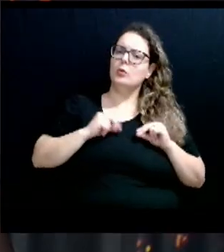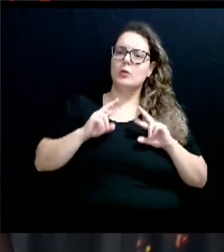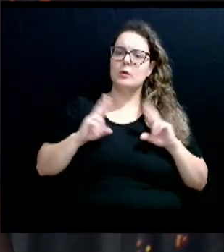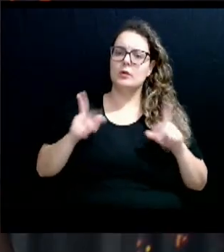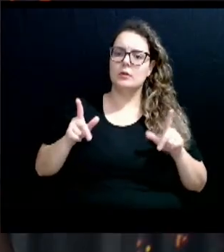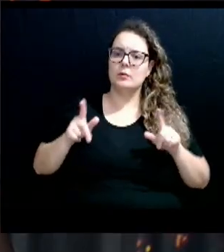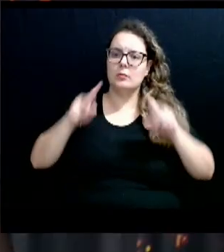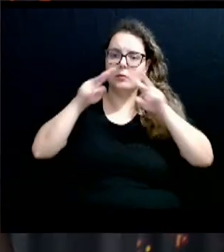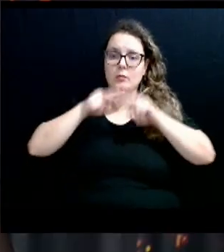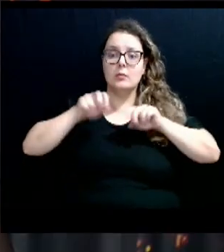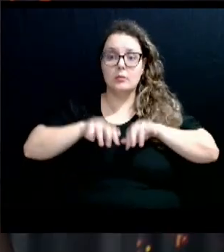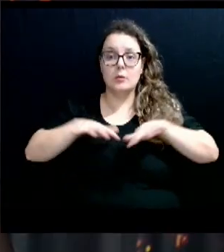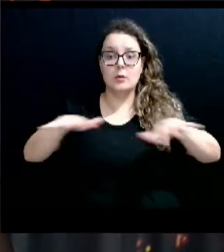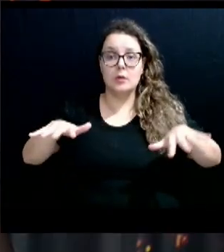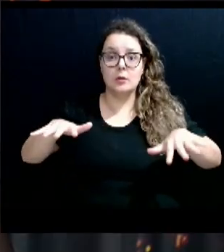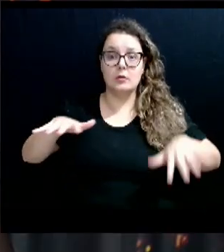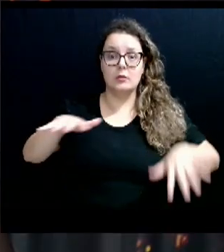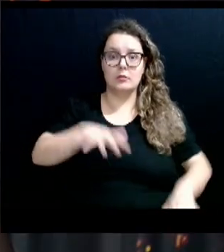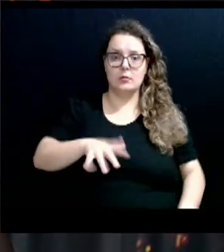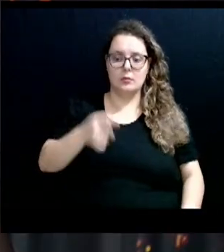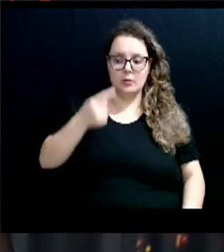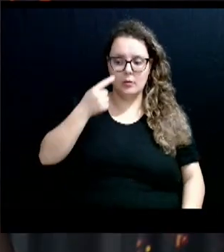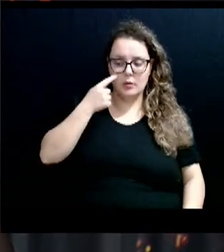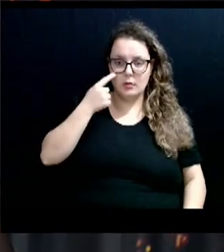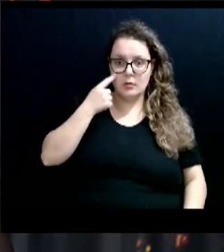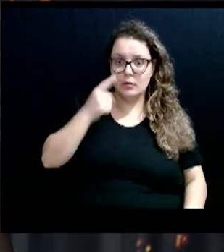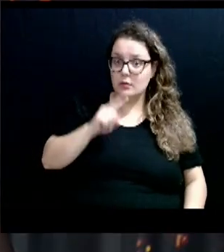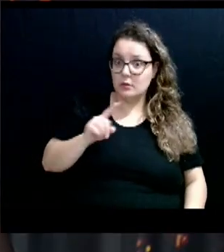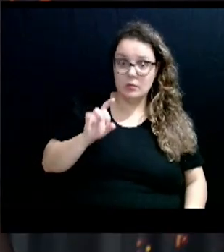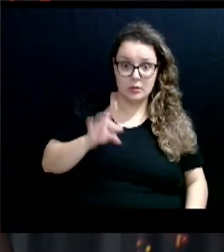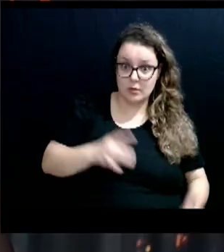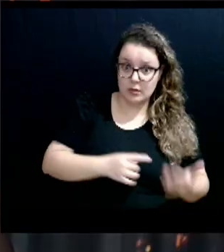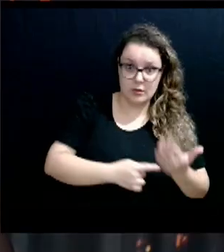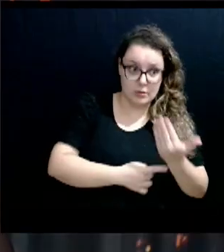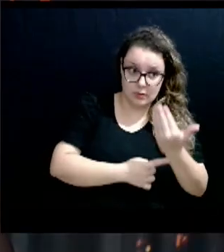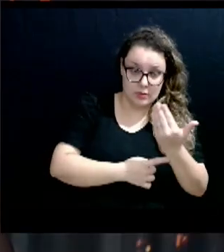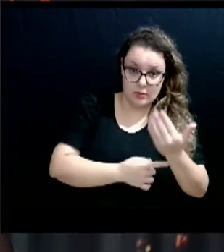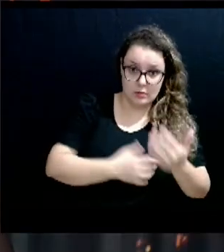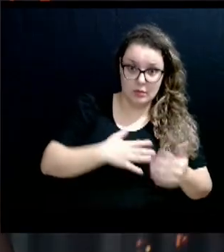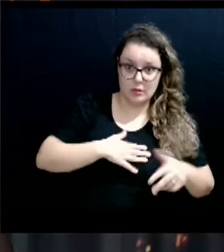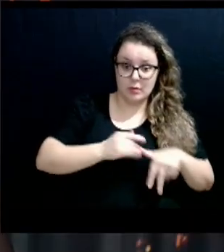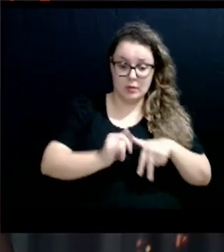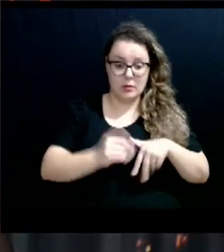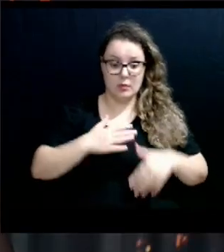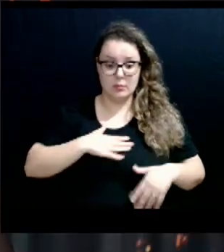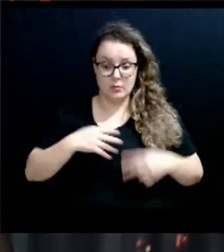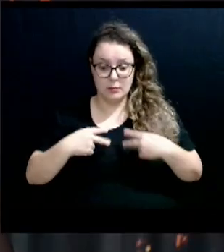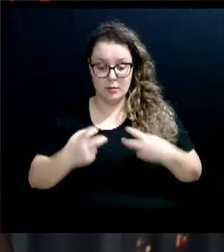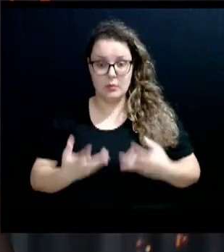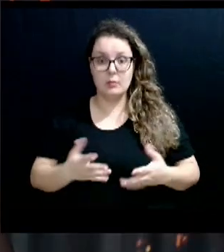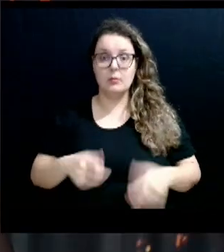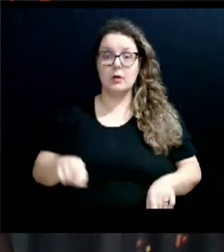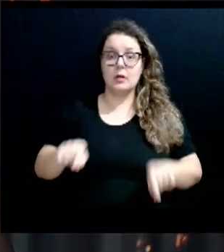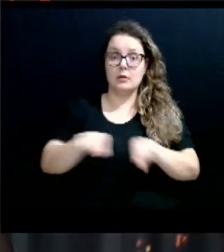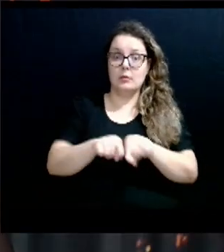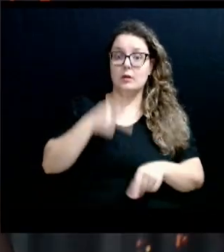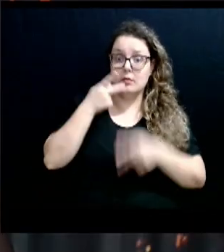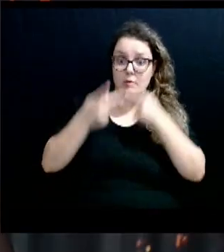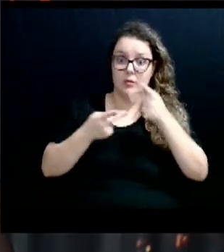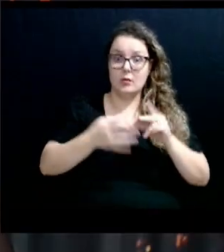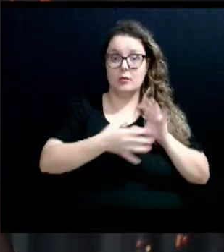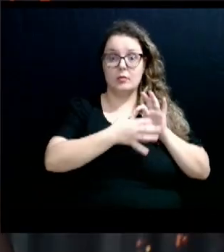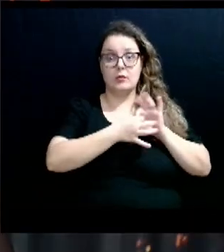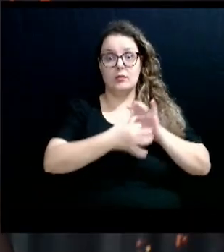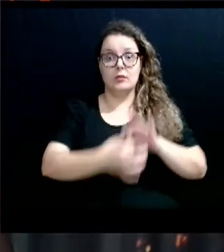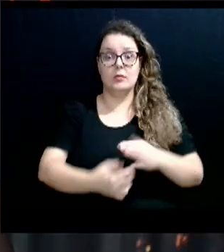para o campo do, olha, veja, não é só a minha narrativa, a minha percepção, mas aqui a gente está falando de contexto de tecnologia